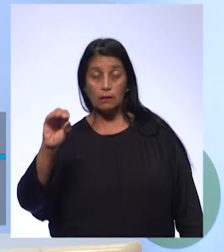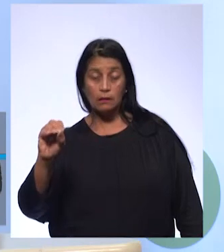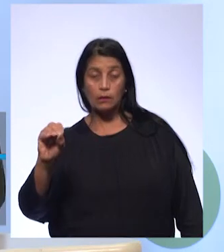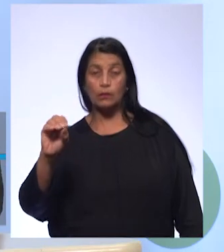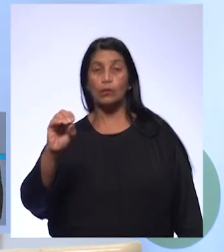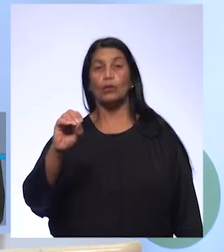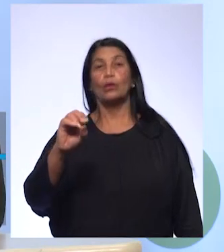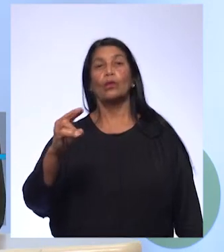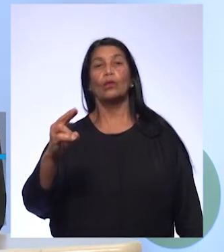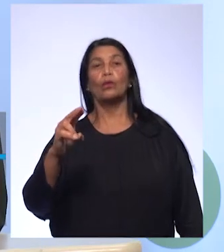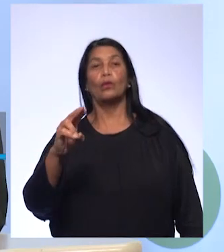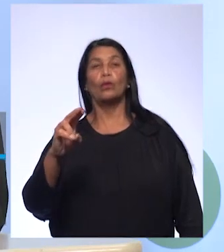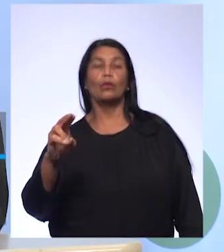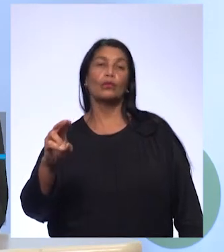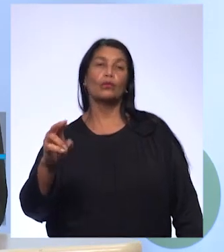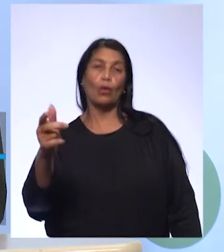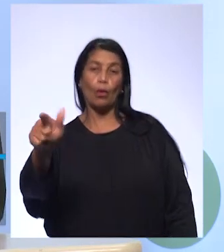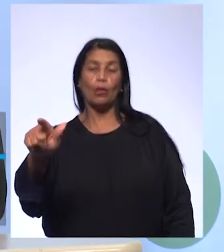More,